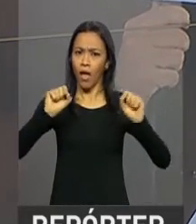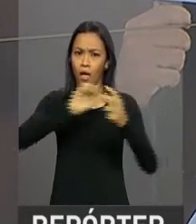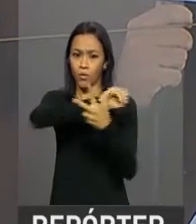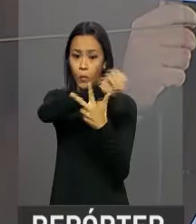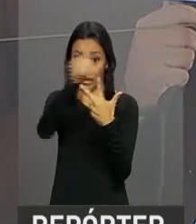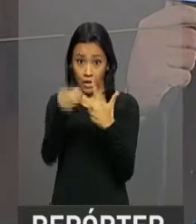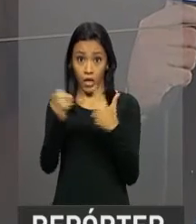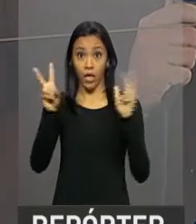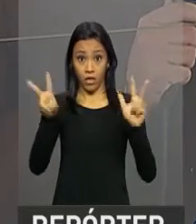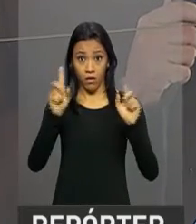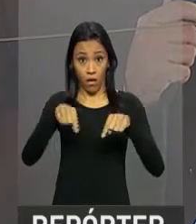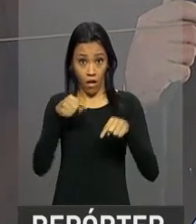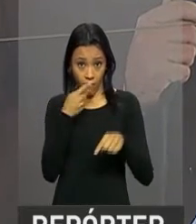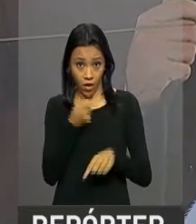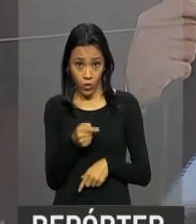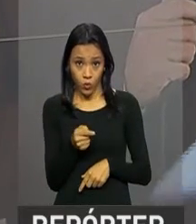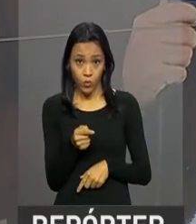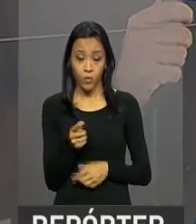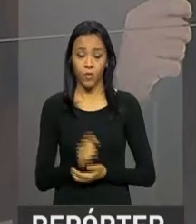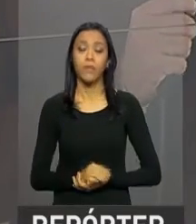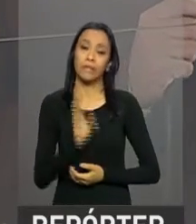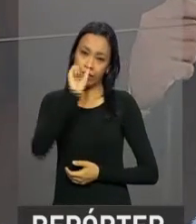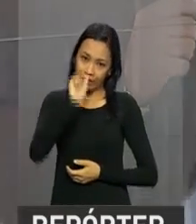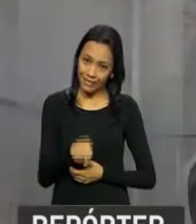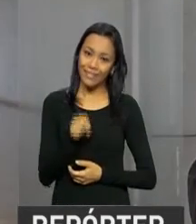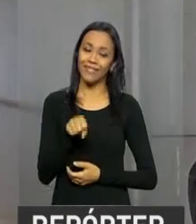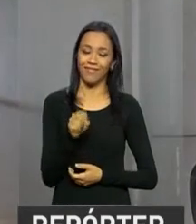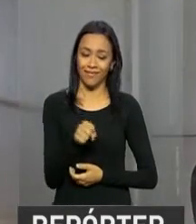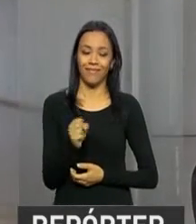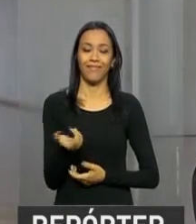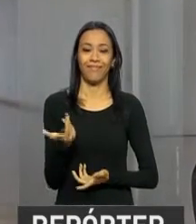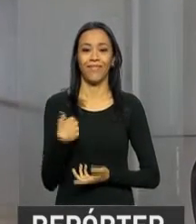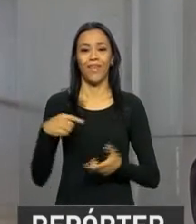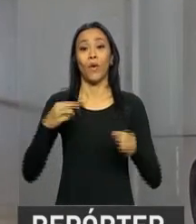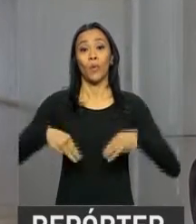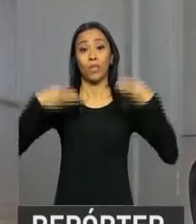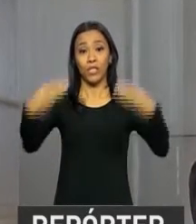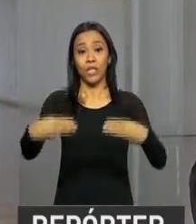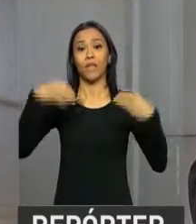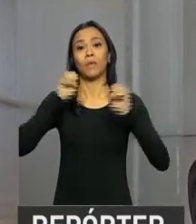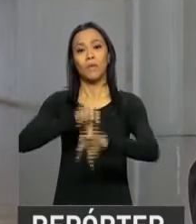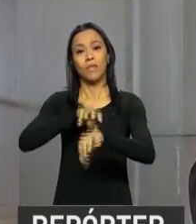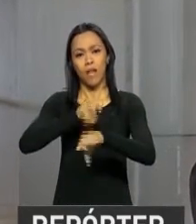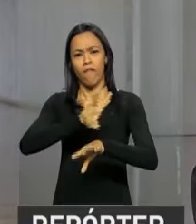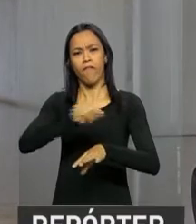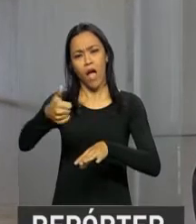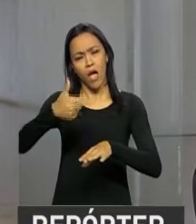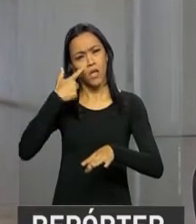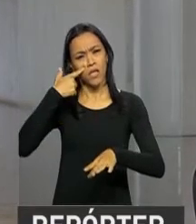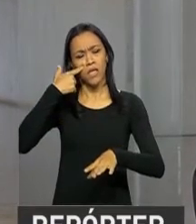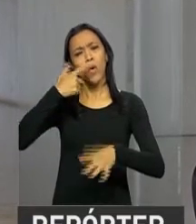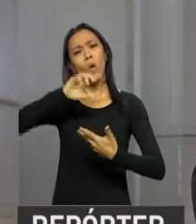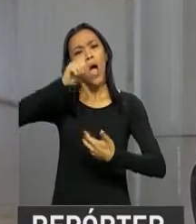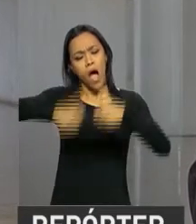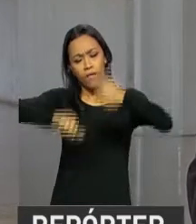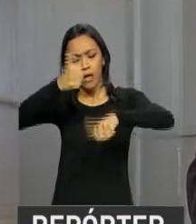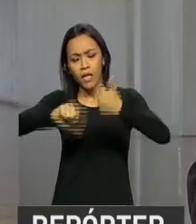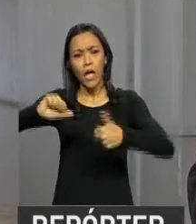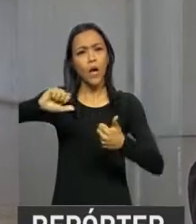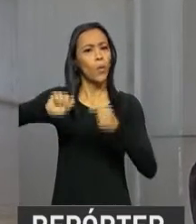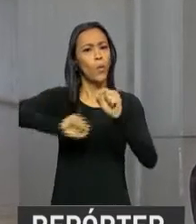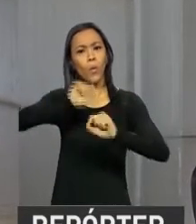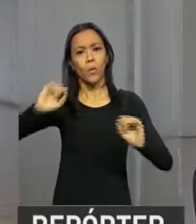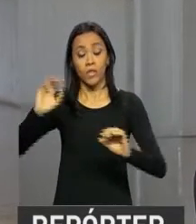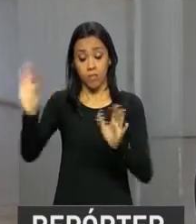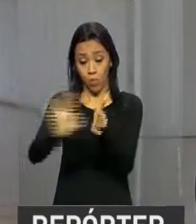Exame Nacional do Ensino Médio. Isso, Jaime. O Ministério da Educação deve divulgar aí um balanço na tarde de hoje sobre